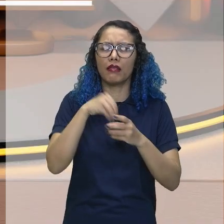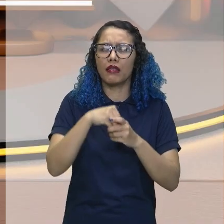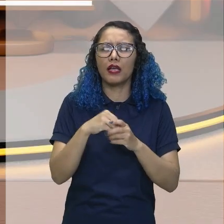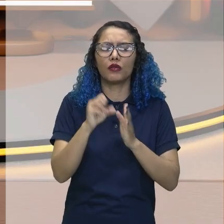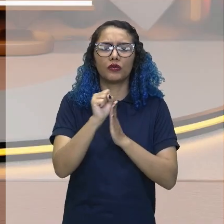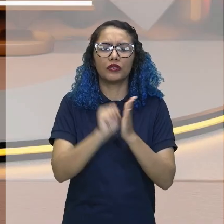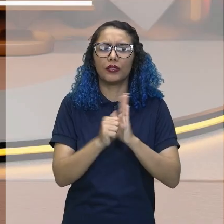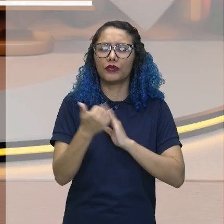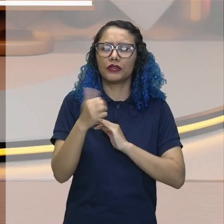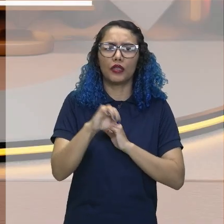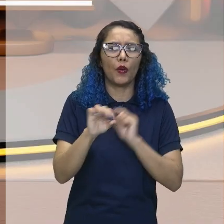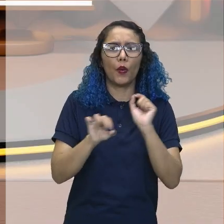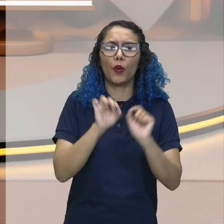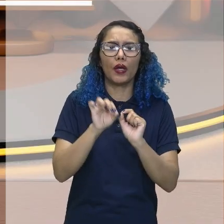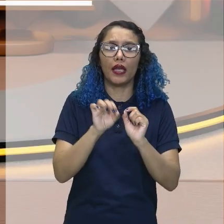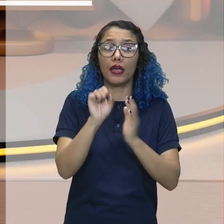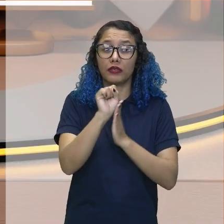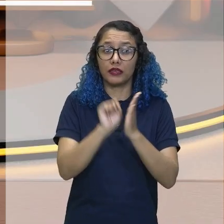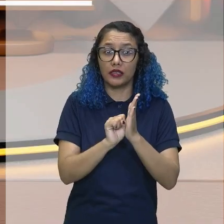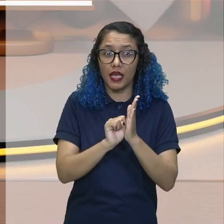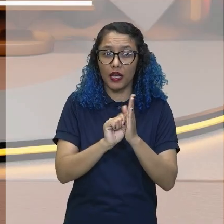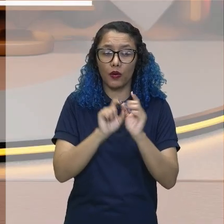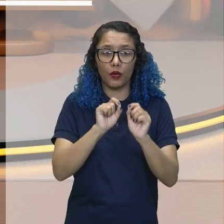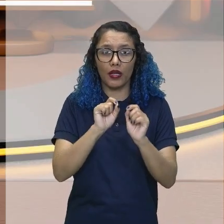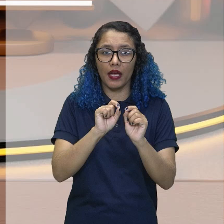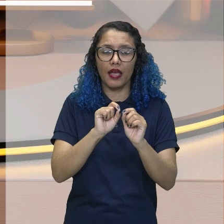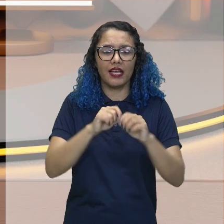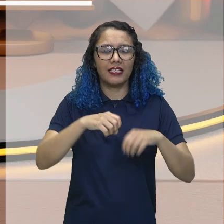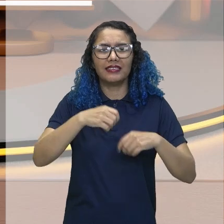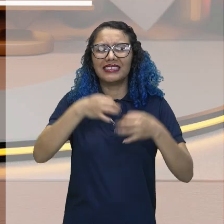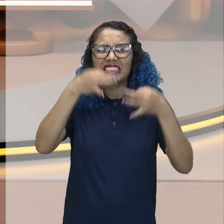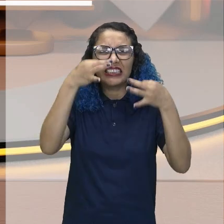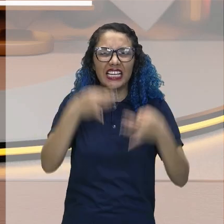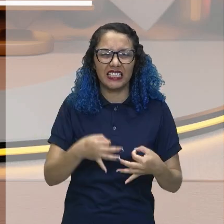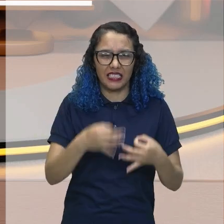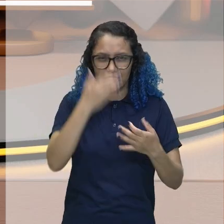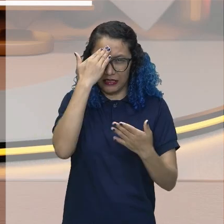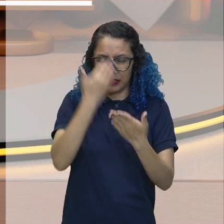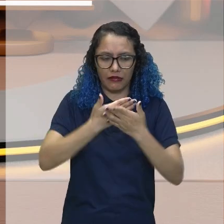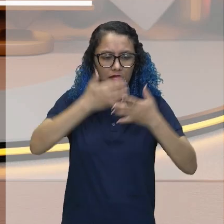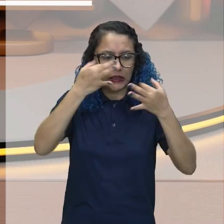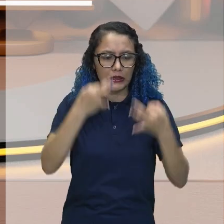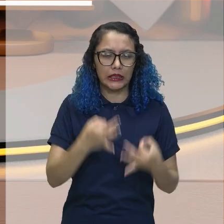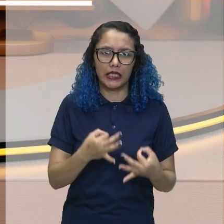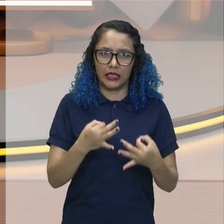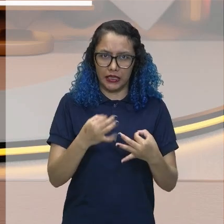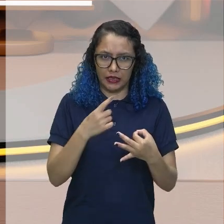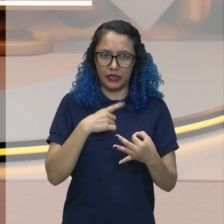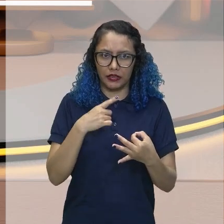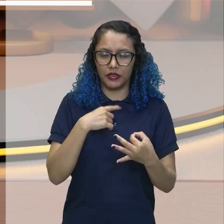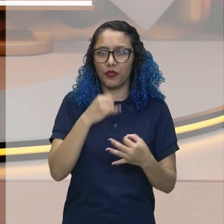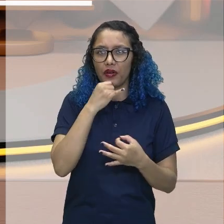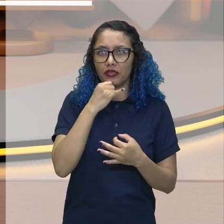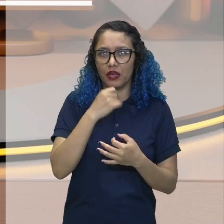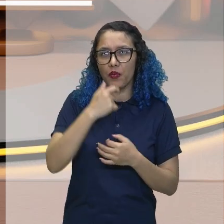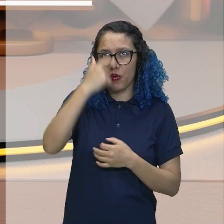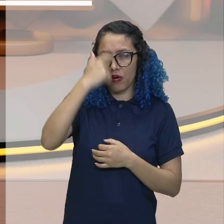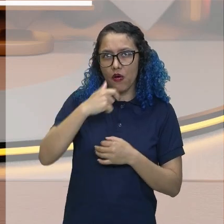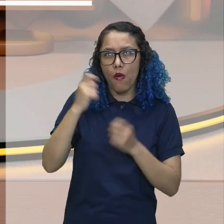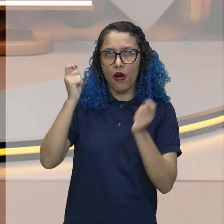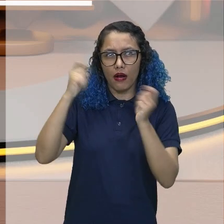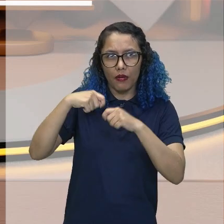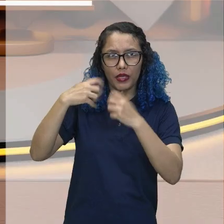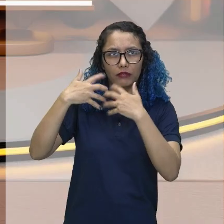das certezas, né? Das certezas absolutas. Pelo poder pela minha capacidade